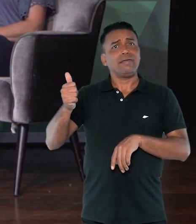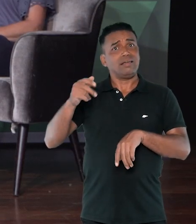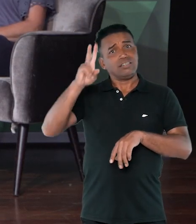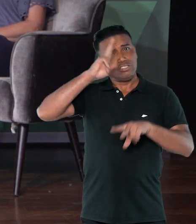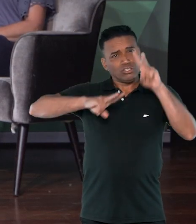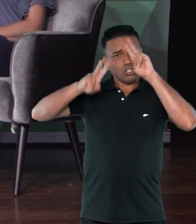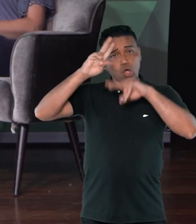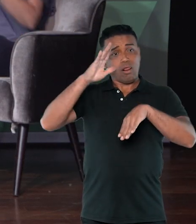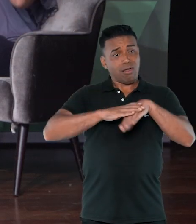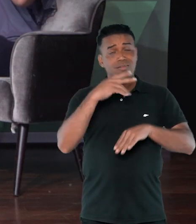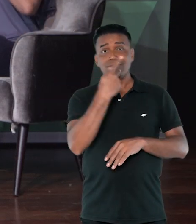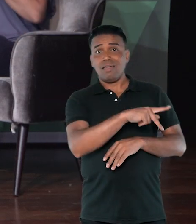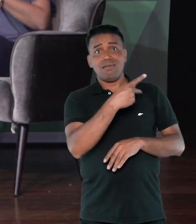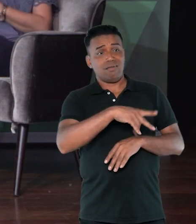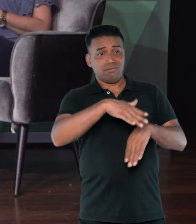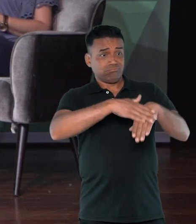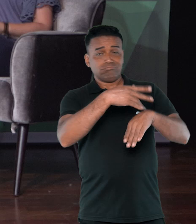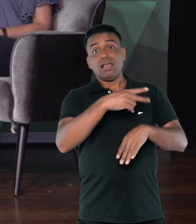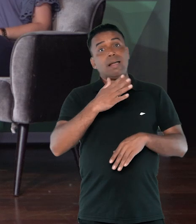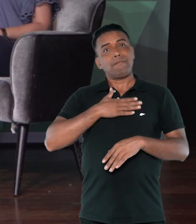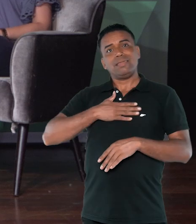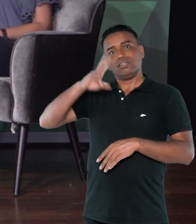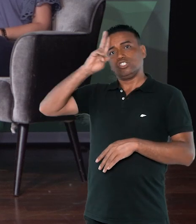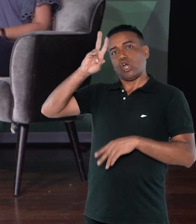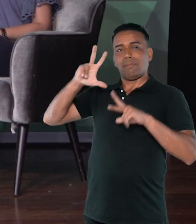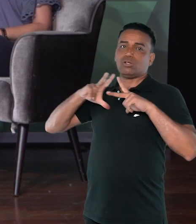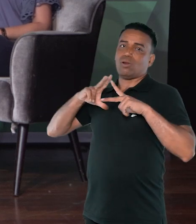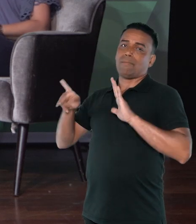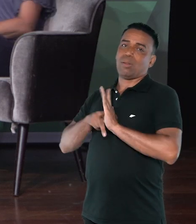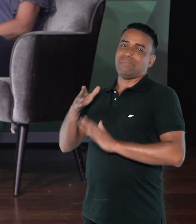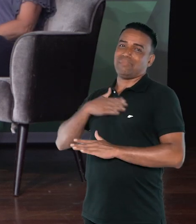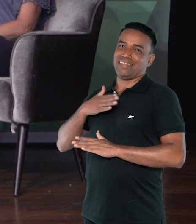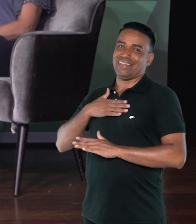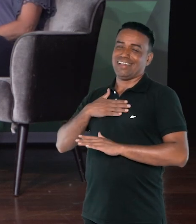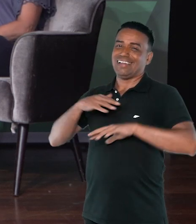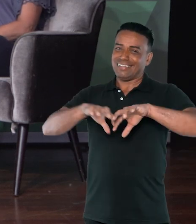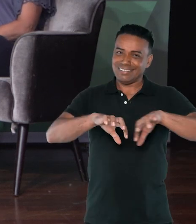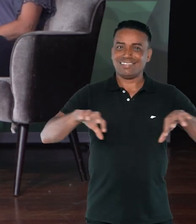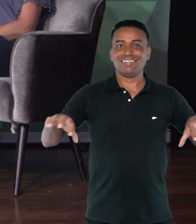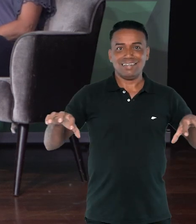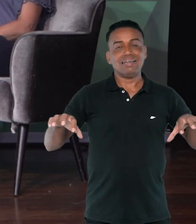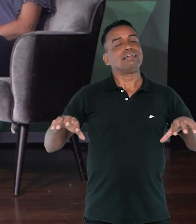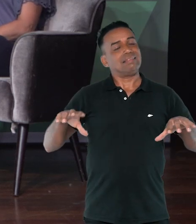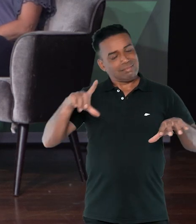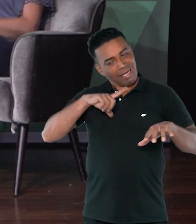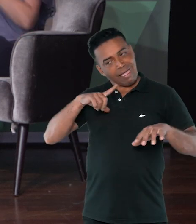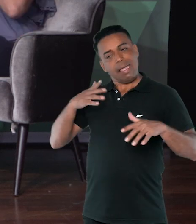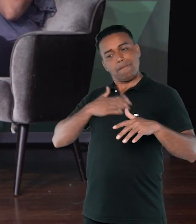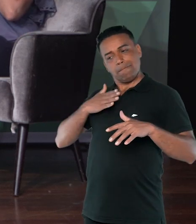para viver. Então, a gente precisa fazer isso, porque senão a gente enlouquece. Né? Vamos ali para a